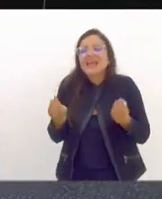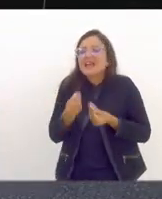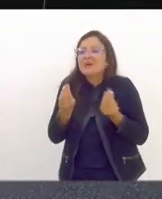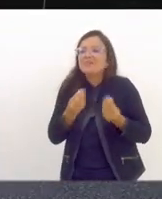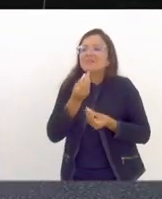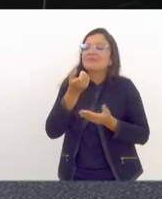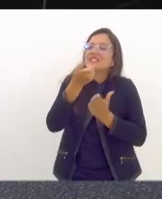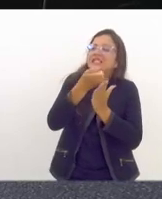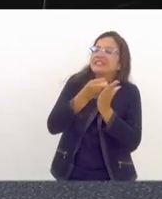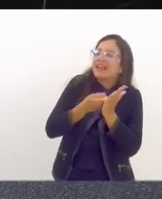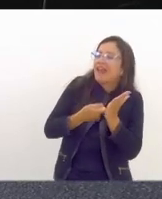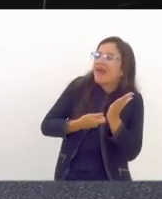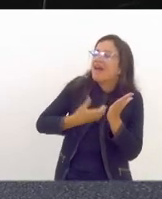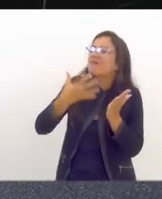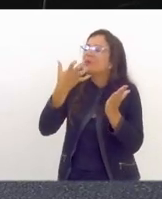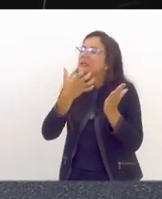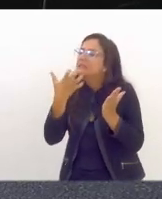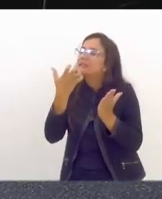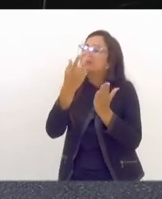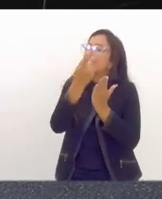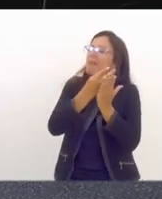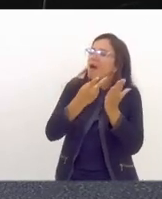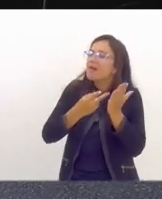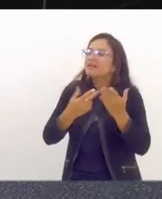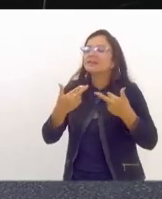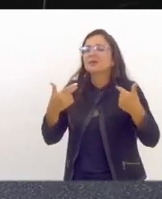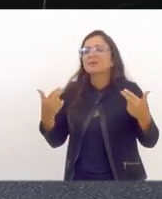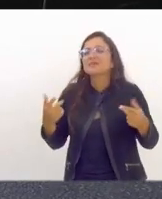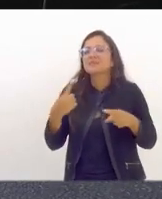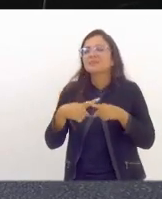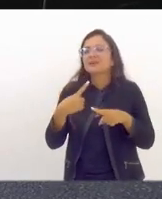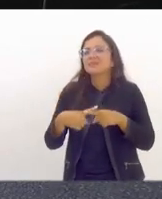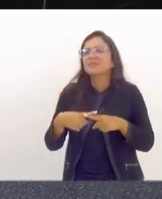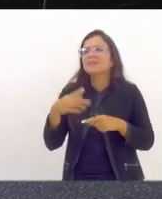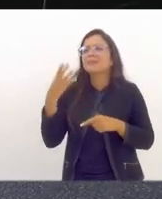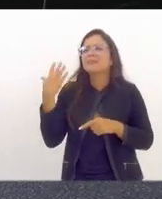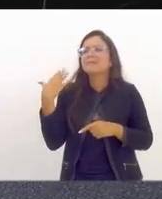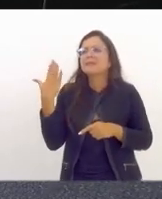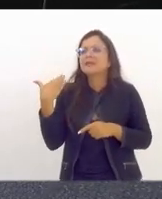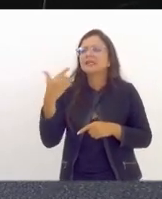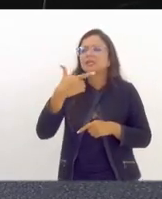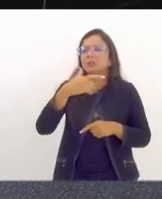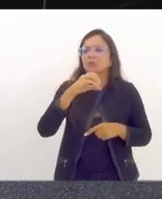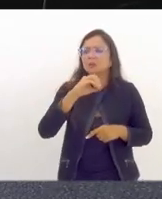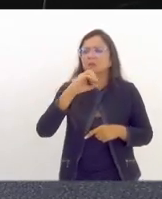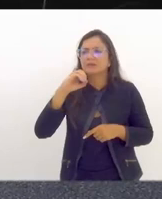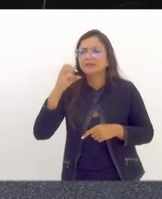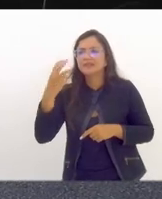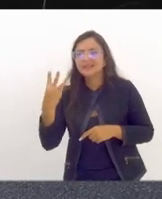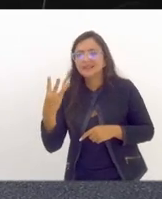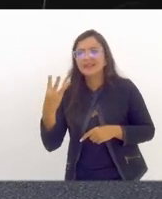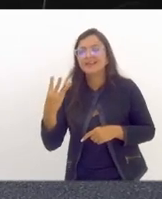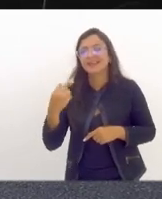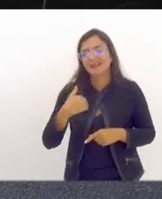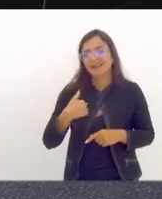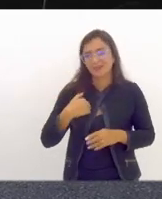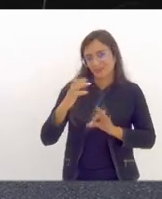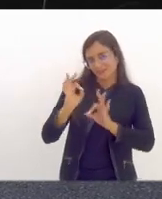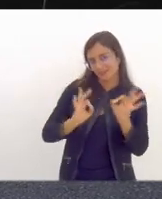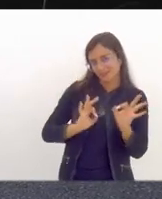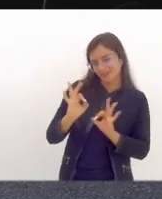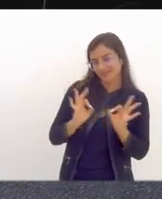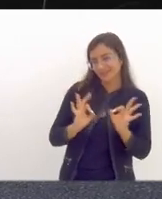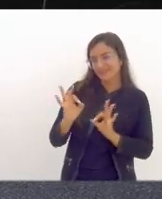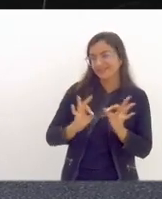porque eu tô dizendo isso eu fui pego de surpresa em 2003 tá fez parte de um projeto